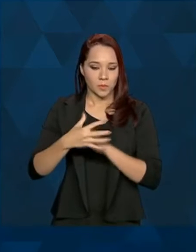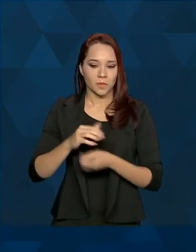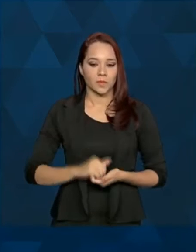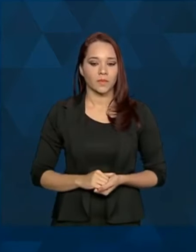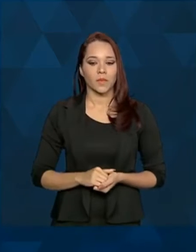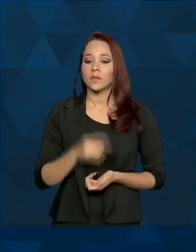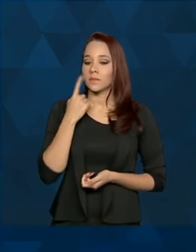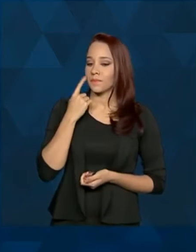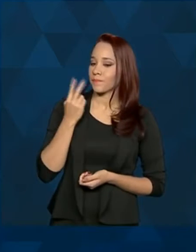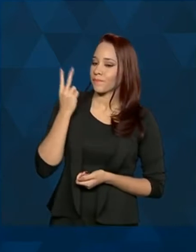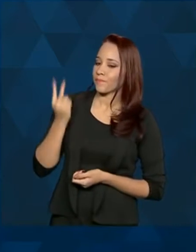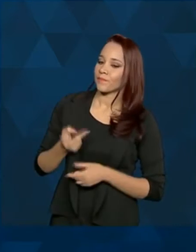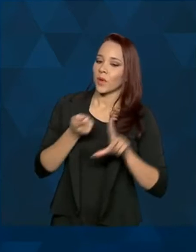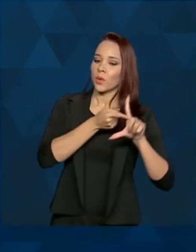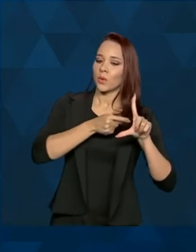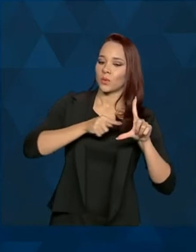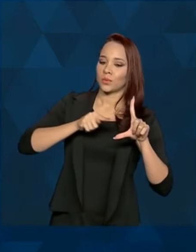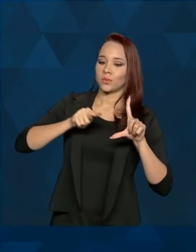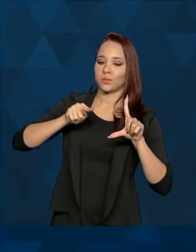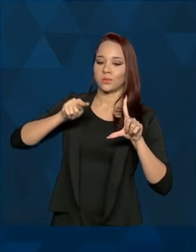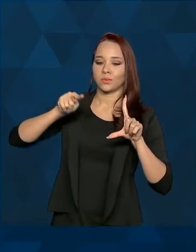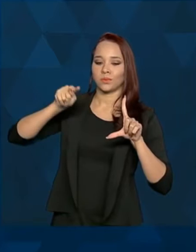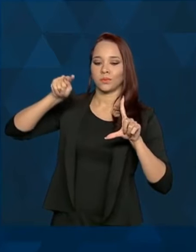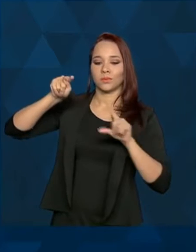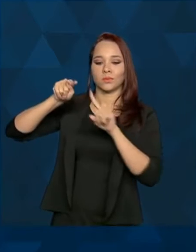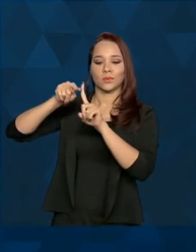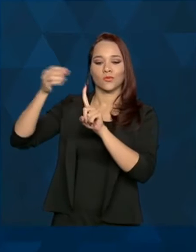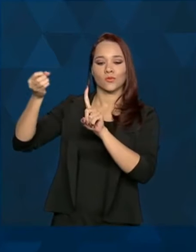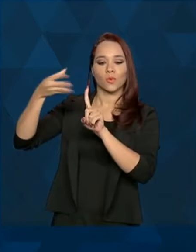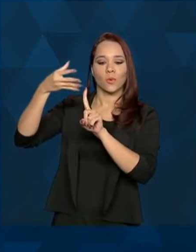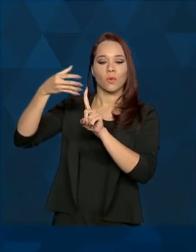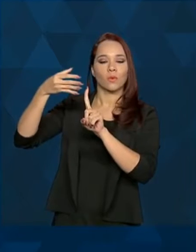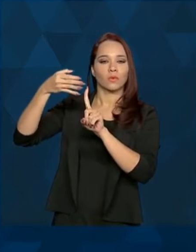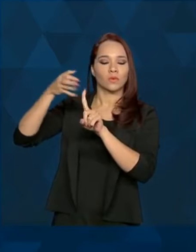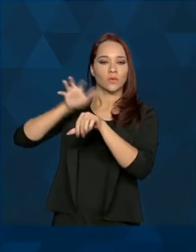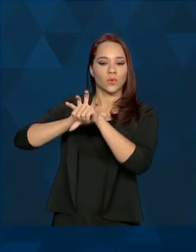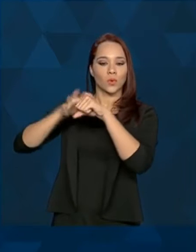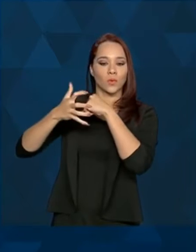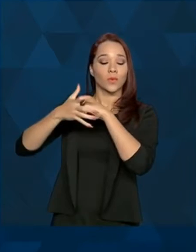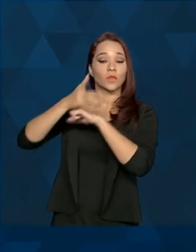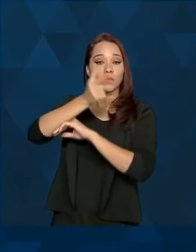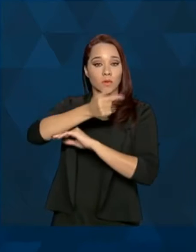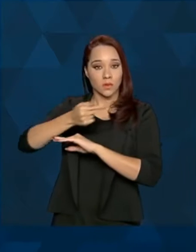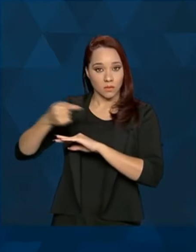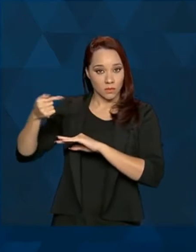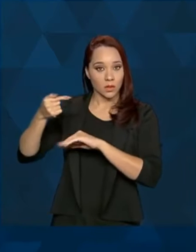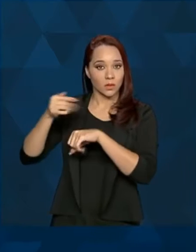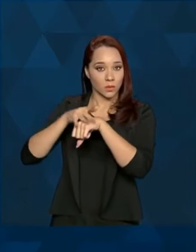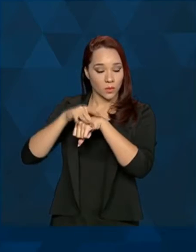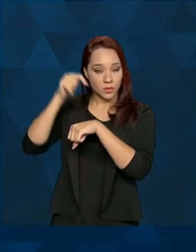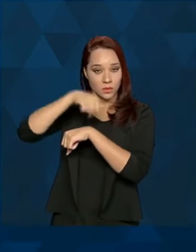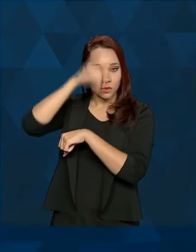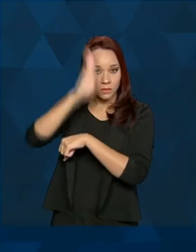que quando você olha a inclinação da curva epidemiológica de novos casos de Covid por semana epidemiológica no